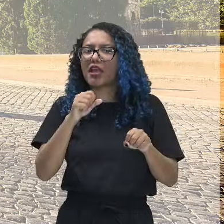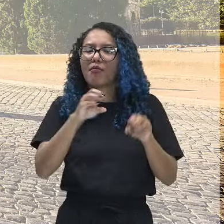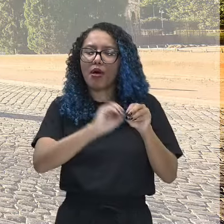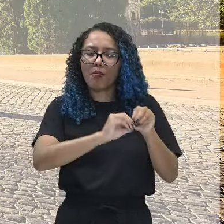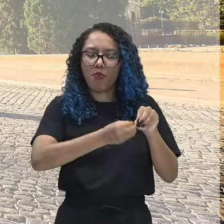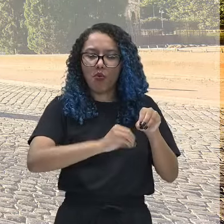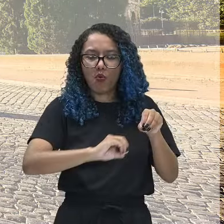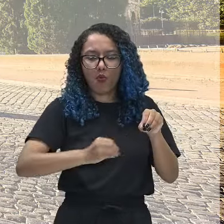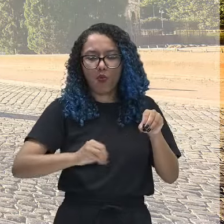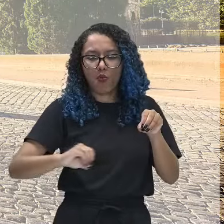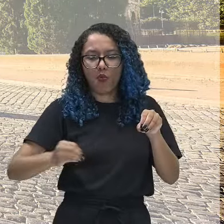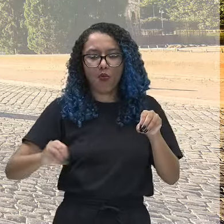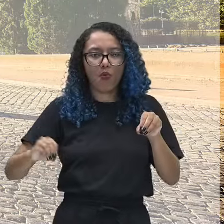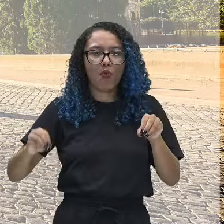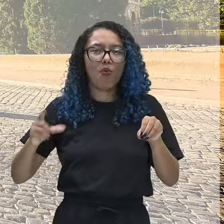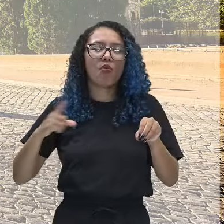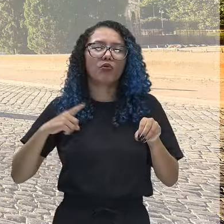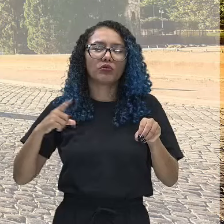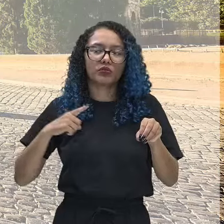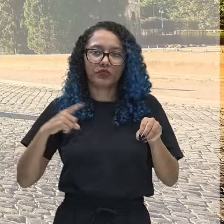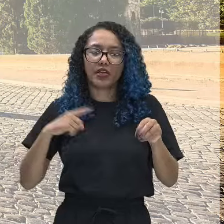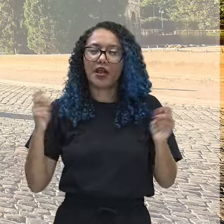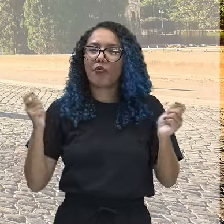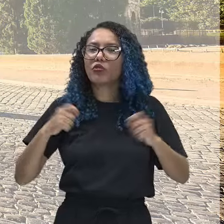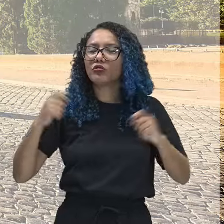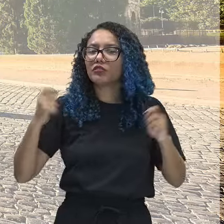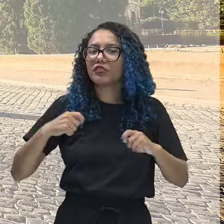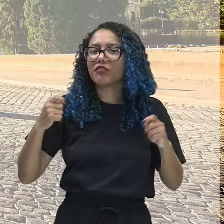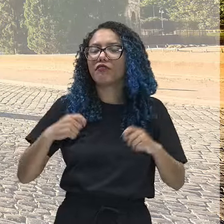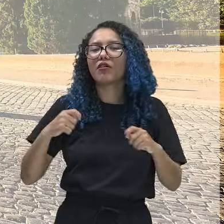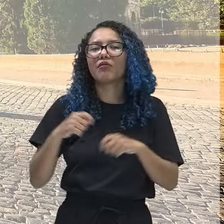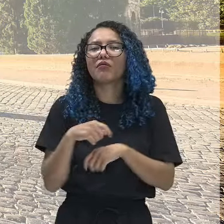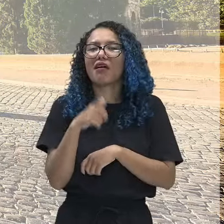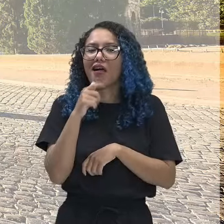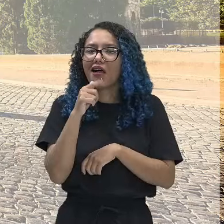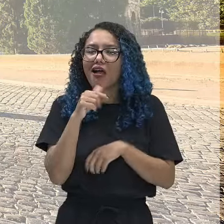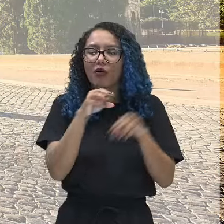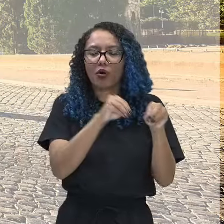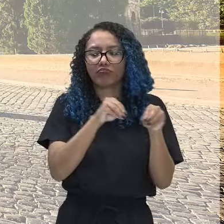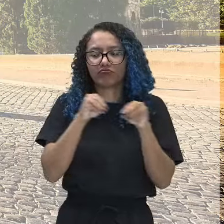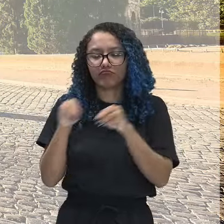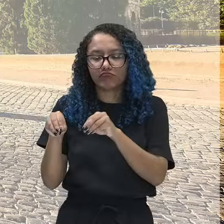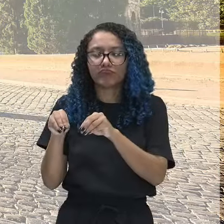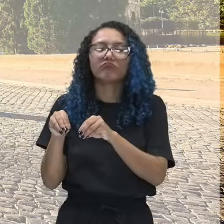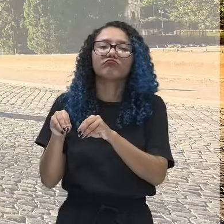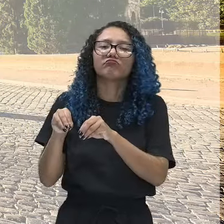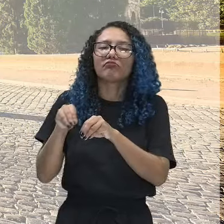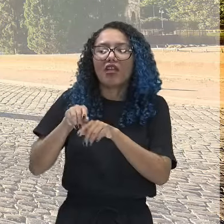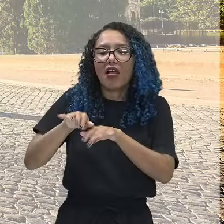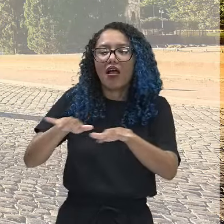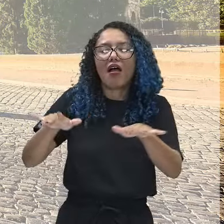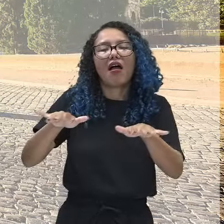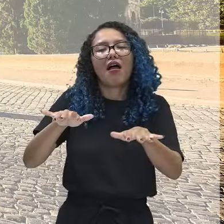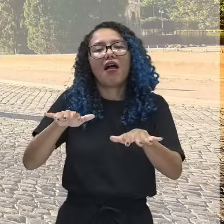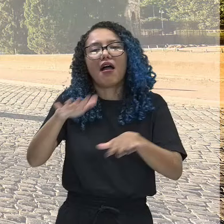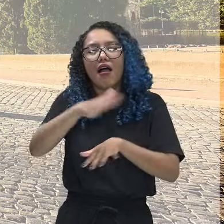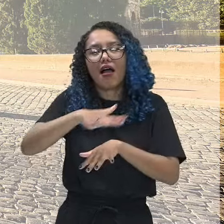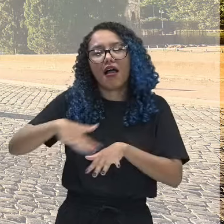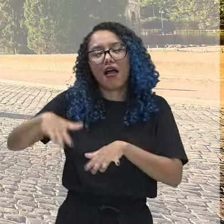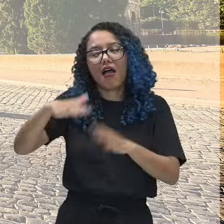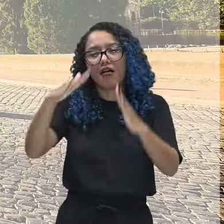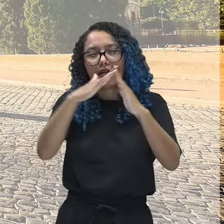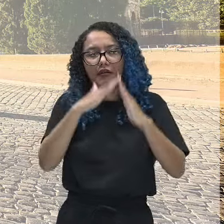prestem atenção, que possibilitava justamente a água nas casas das pessoas naquele momento. Esse sistema